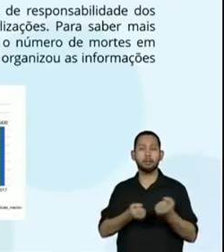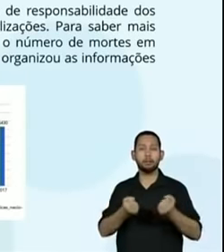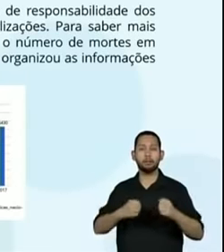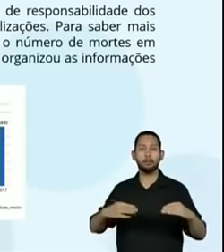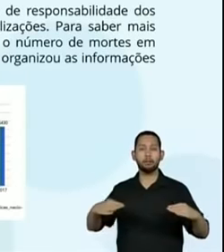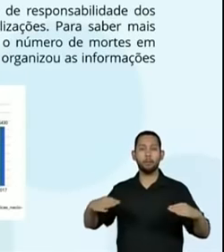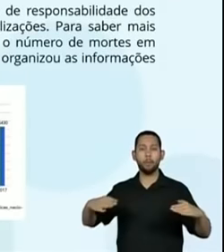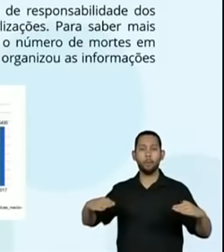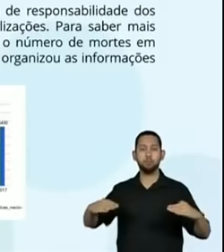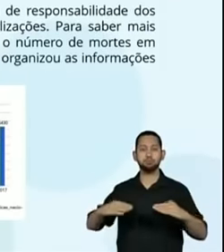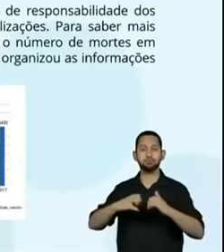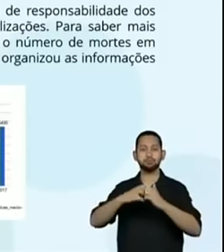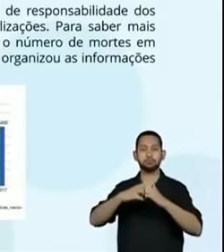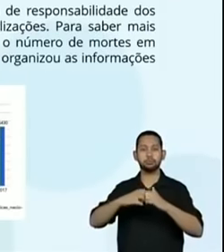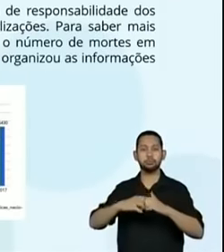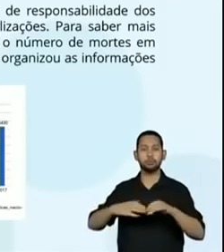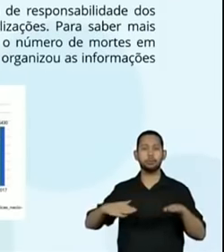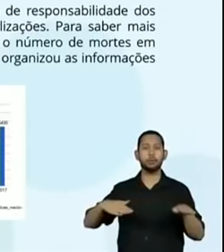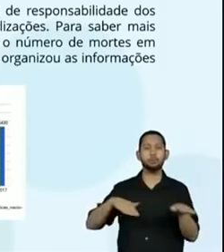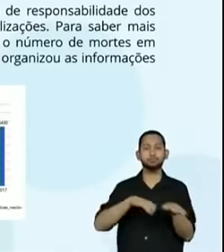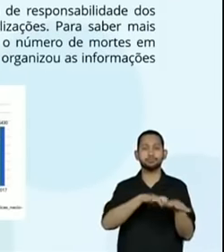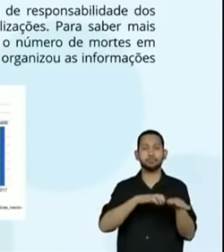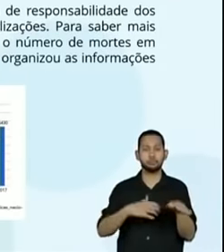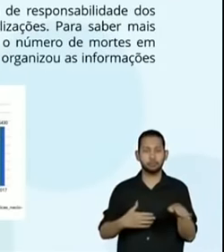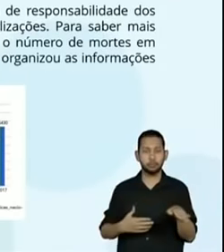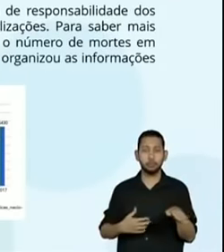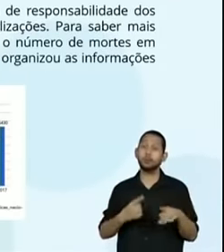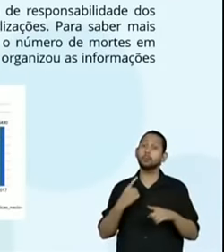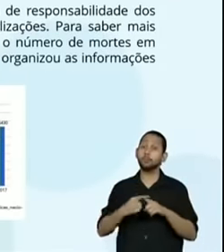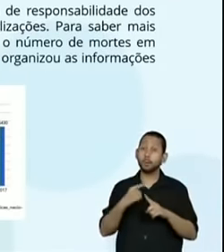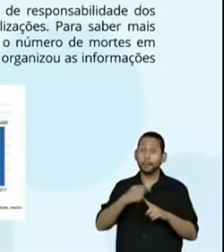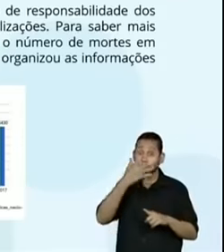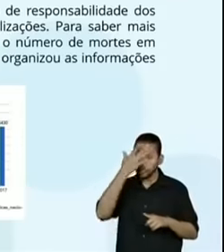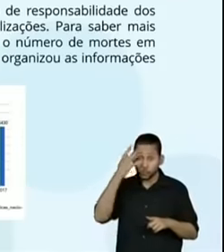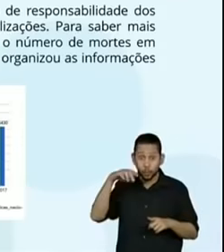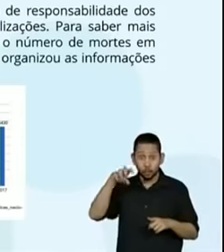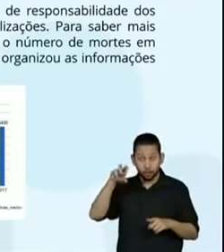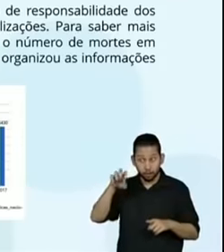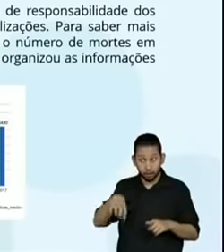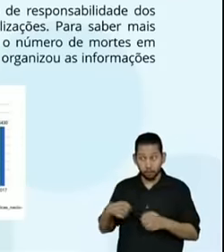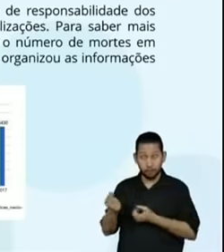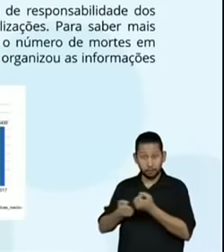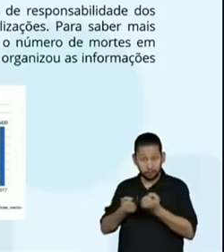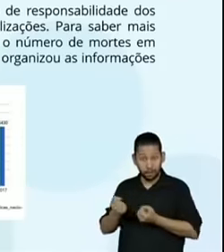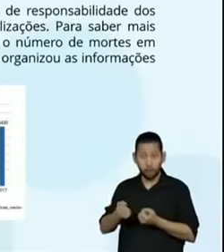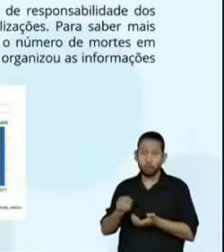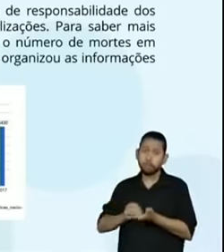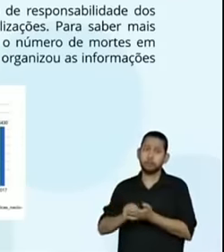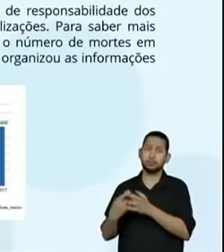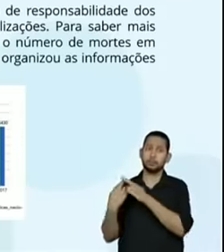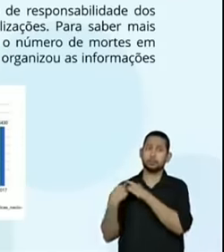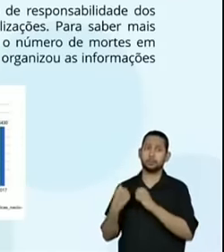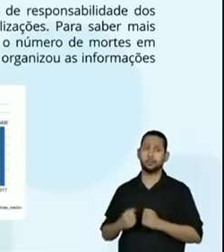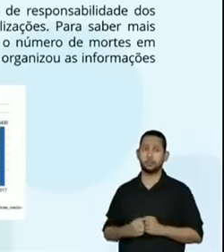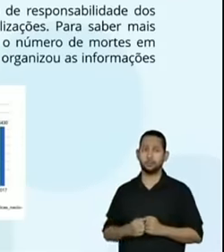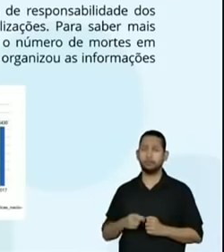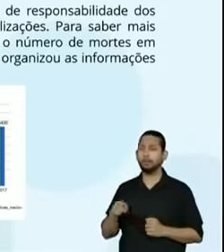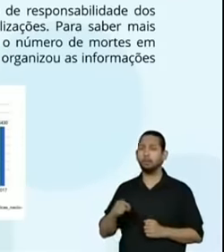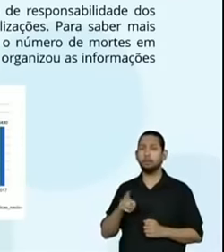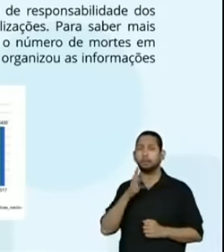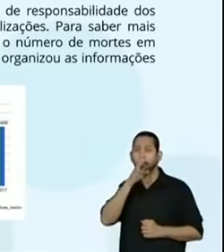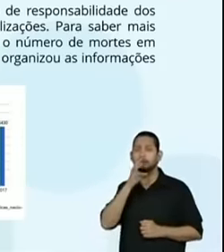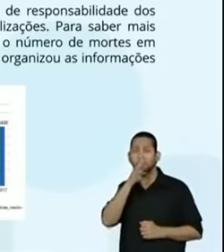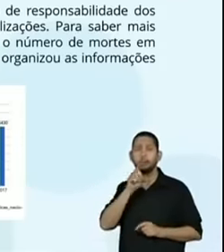pela falta de responsabilidade dos condutores dos veículos, em não respeitar as